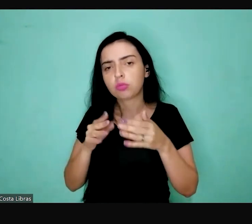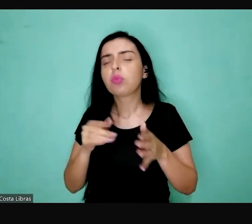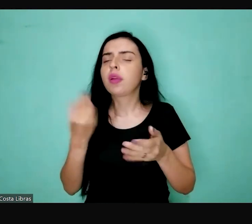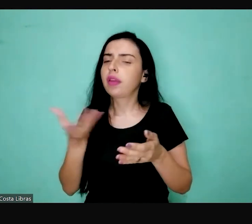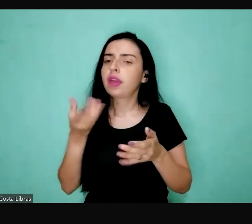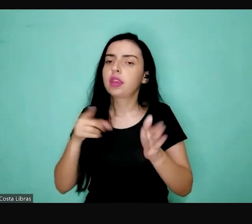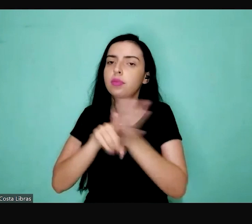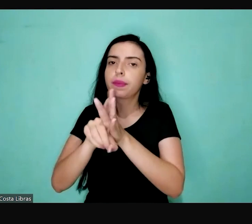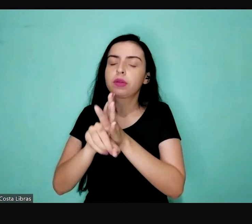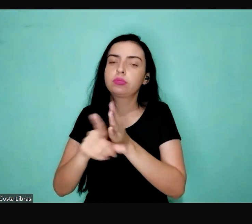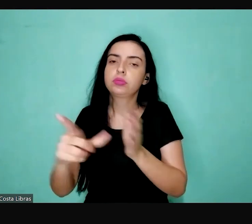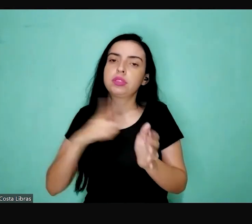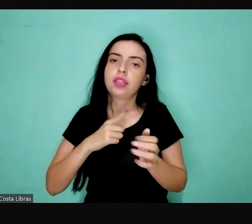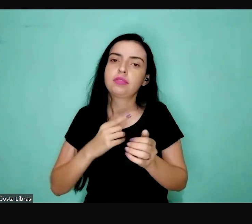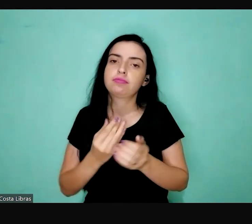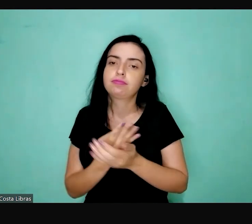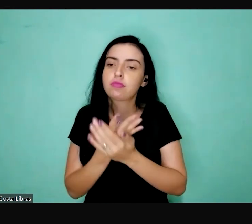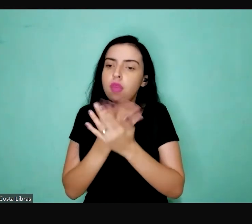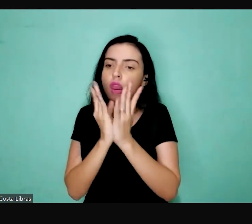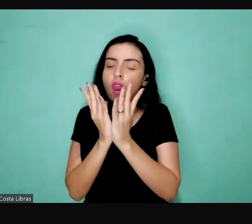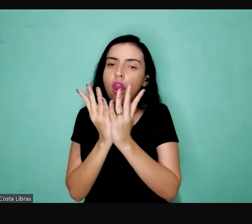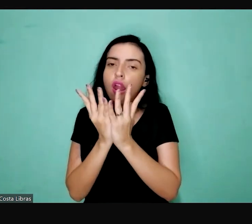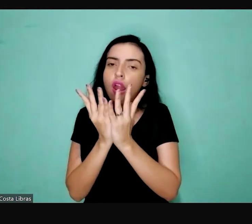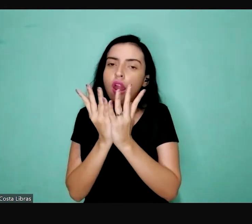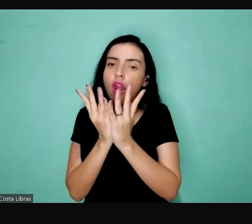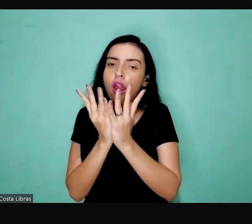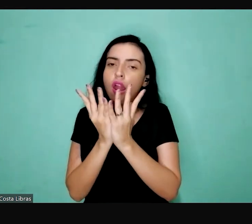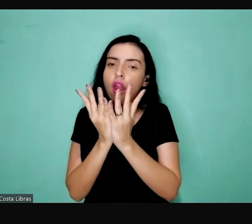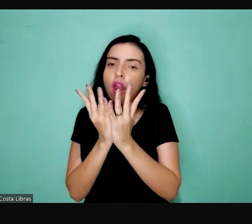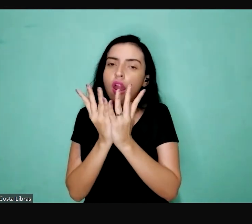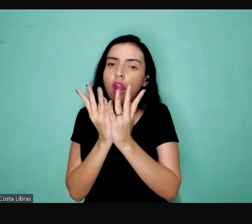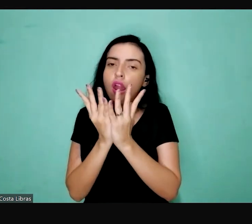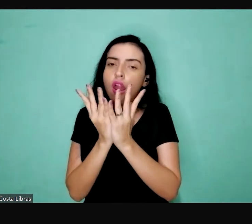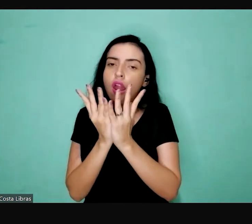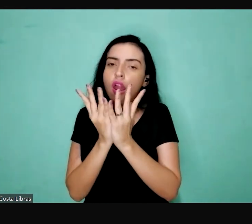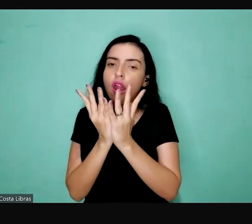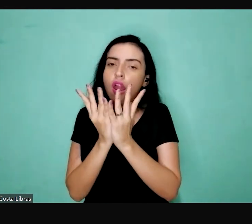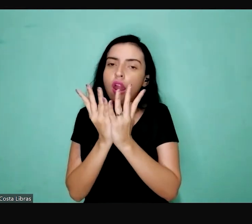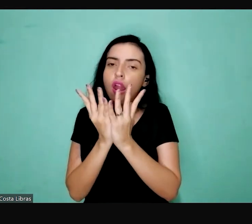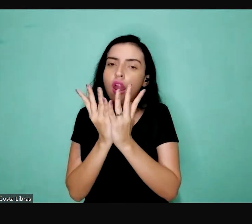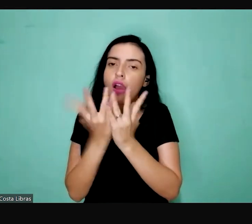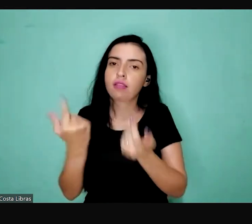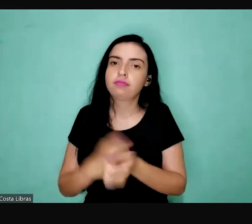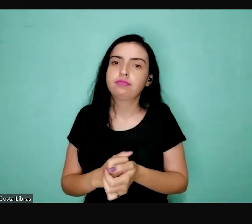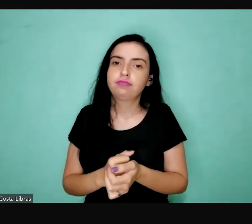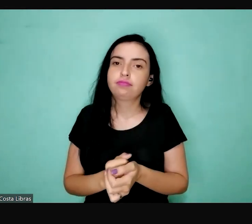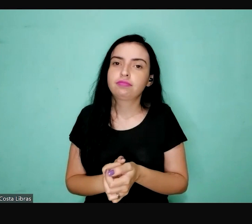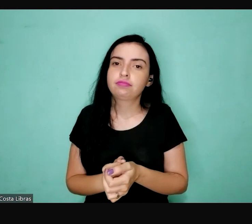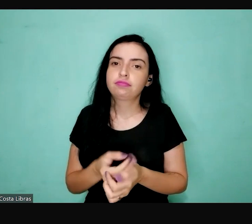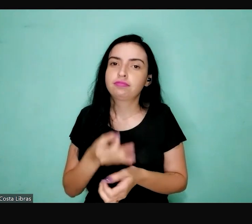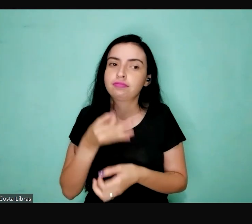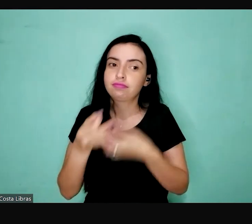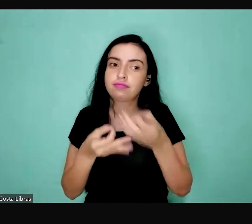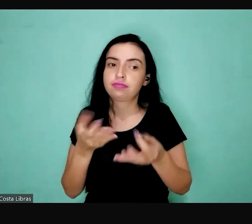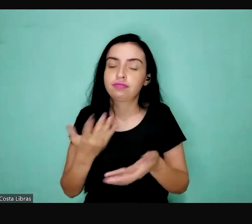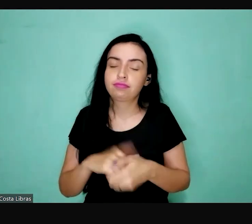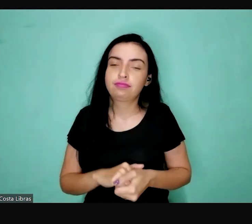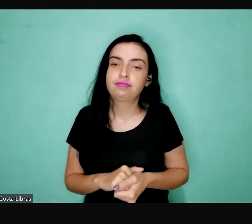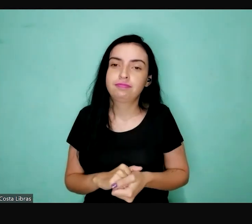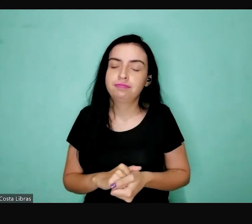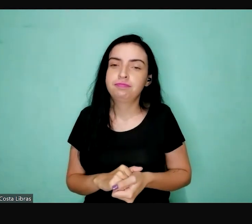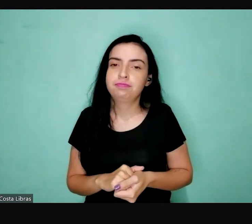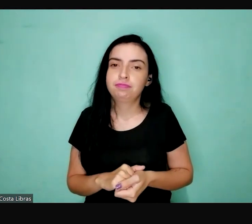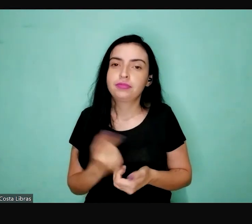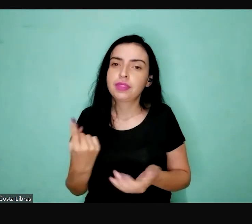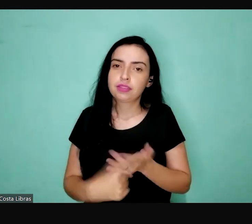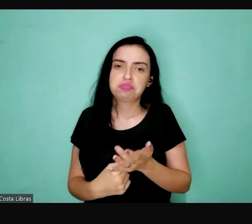Eu tenho cartas na manga, certo? O desembargador federal Carlos Muta ergue um montante de folhas de papel. Sem